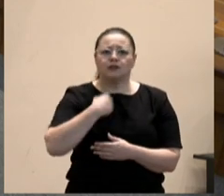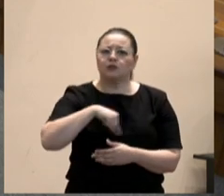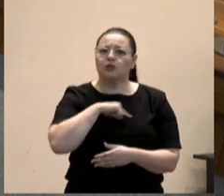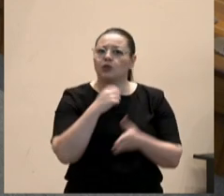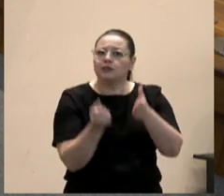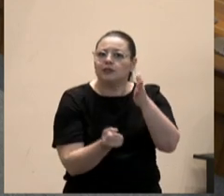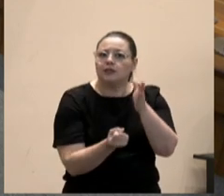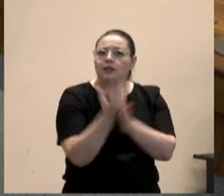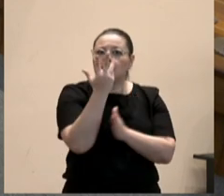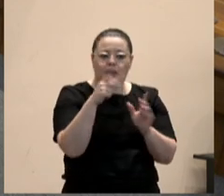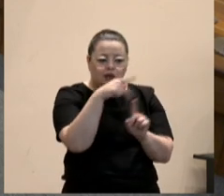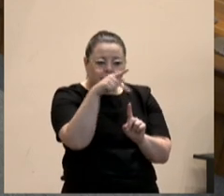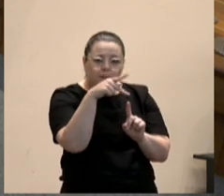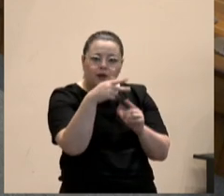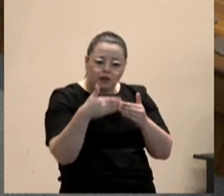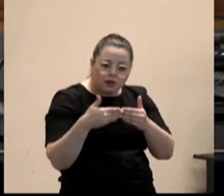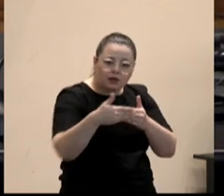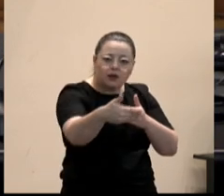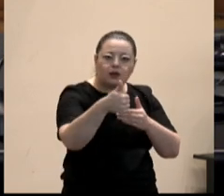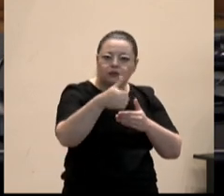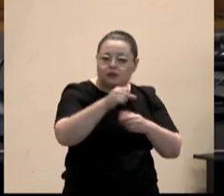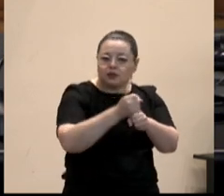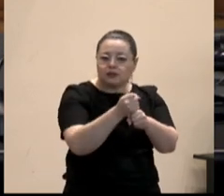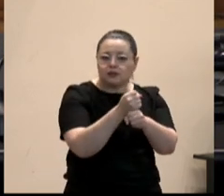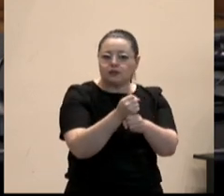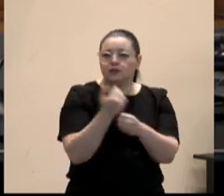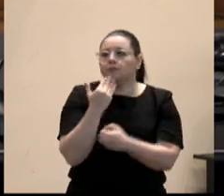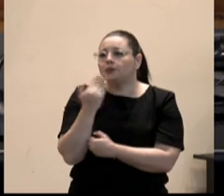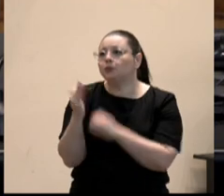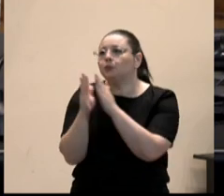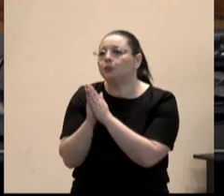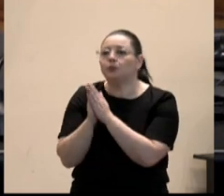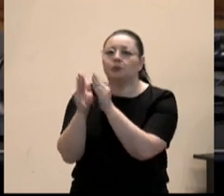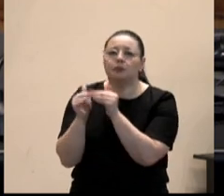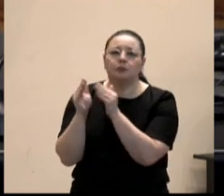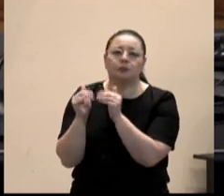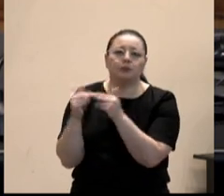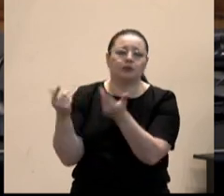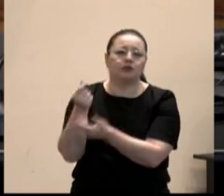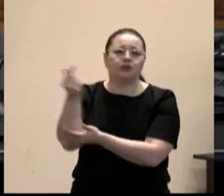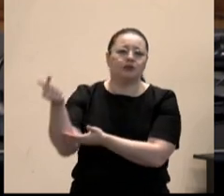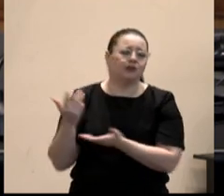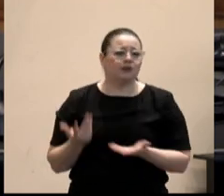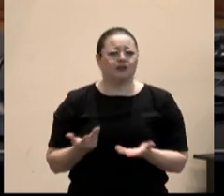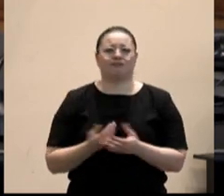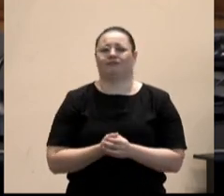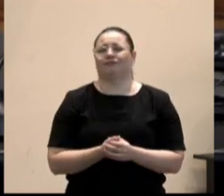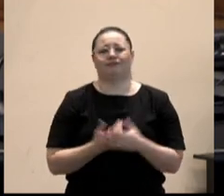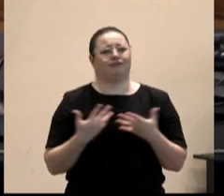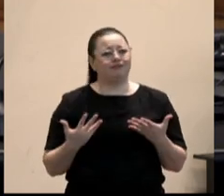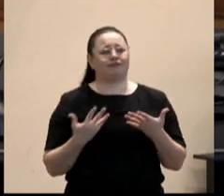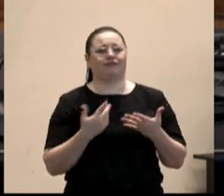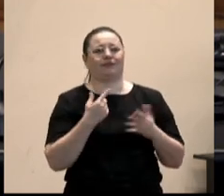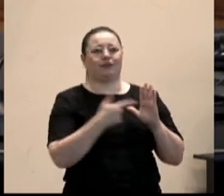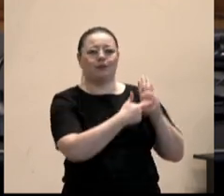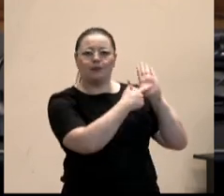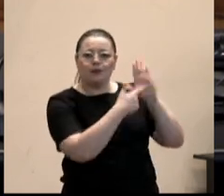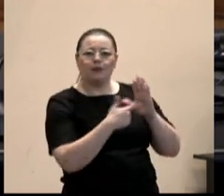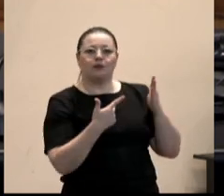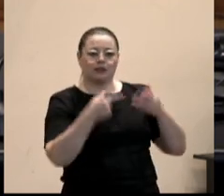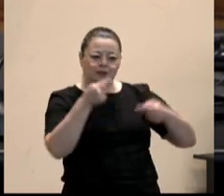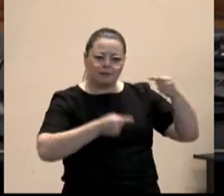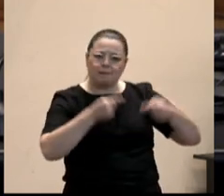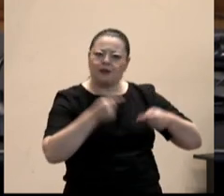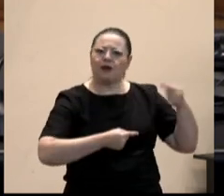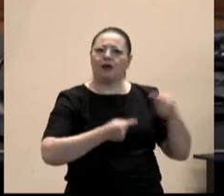década mendigando dinheiro para a educação. Então, esse debate aqui das fontes possíveis, né, de onde